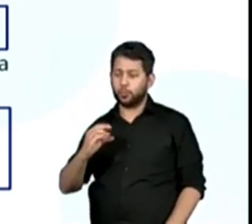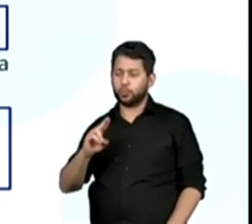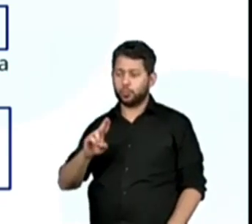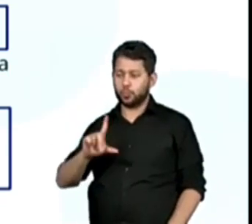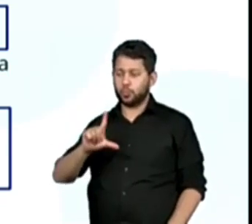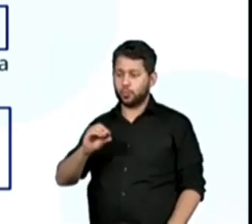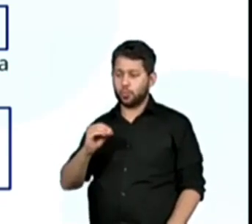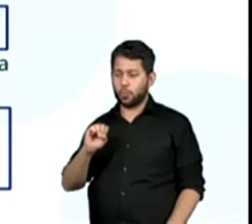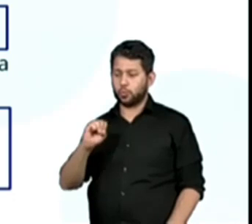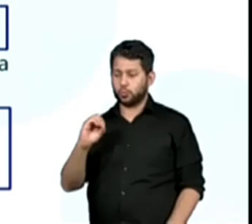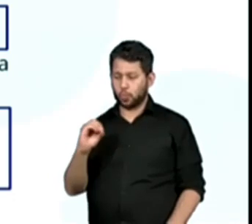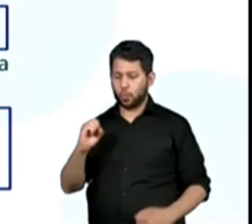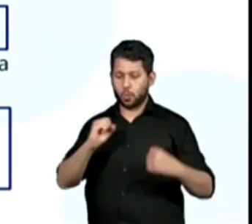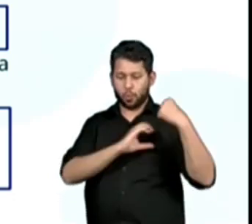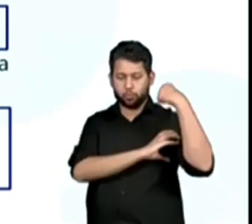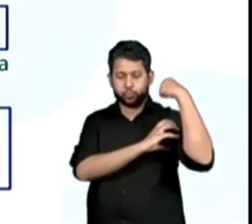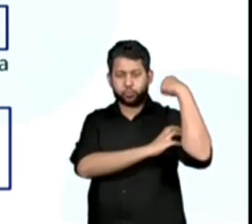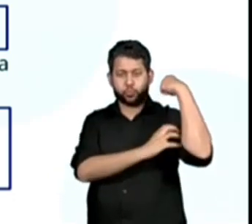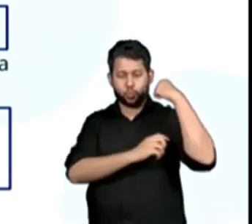fim da palavra.